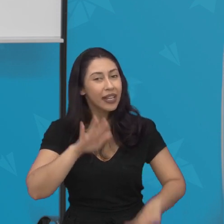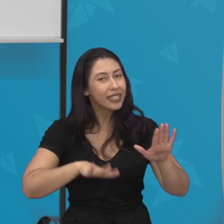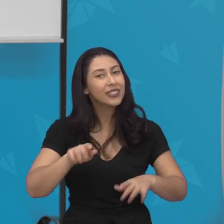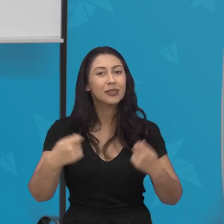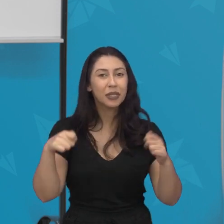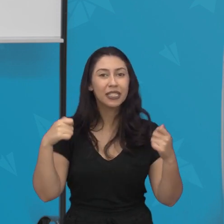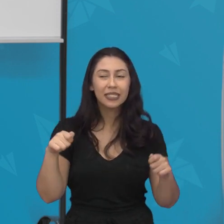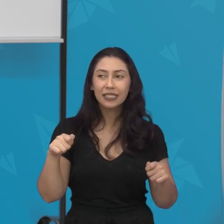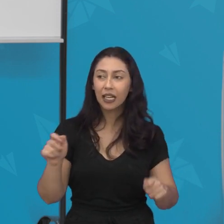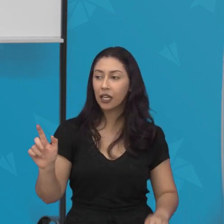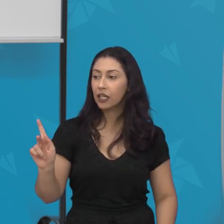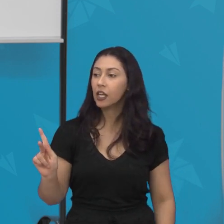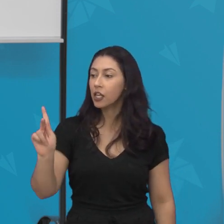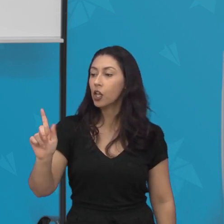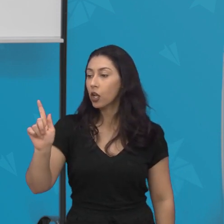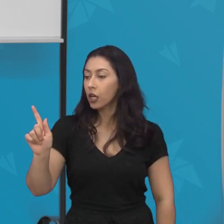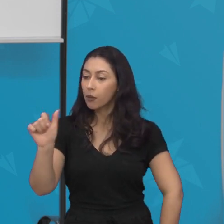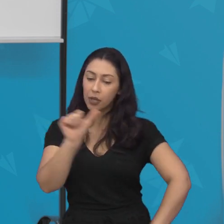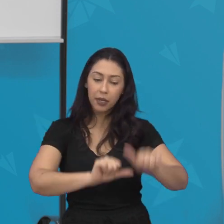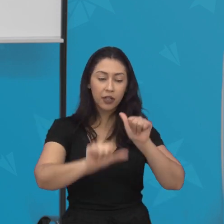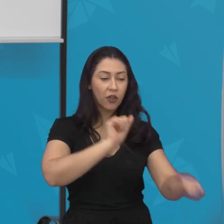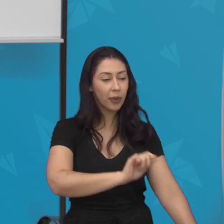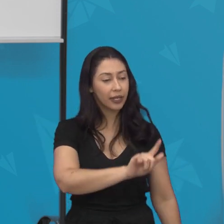algumas coisas, por exemplo, questão de